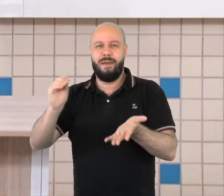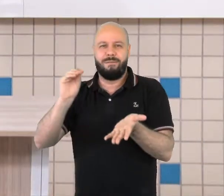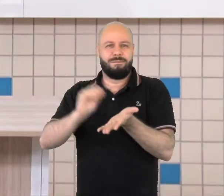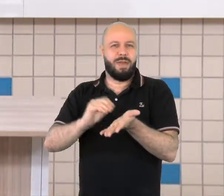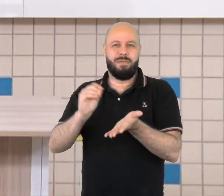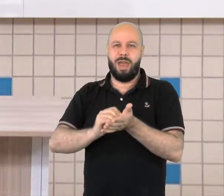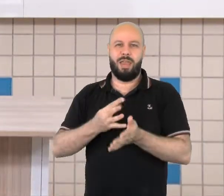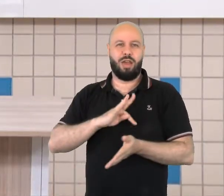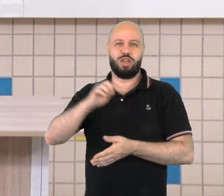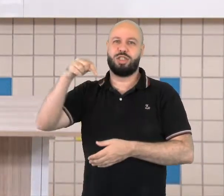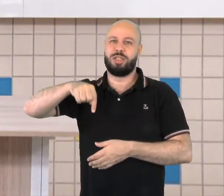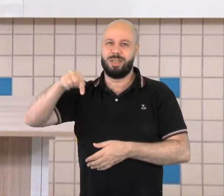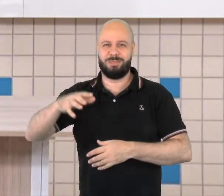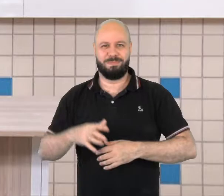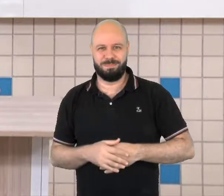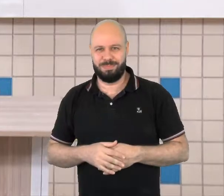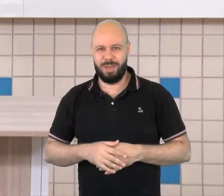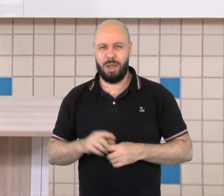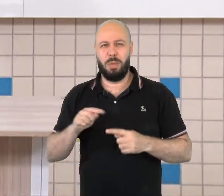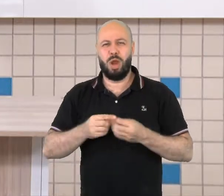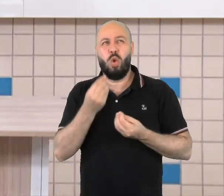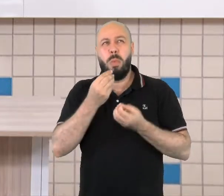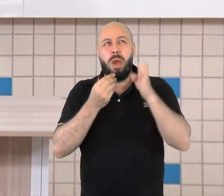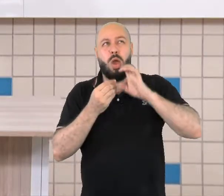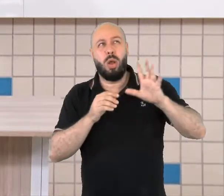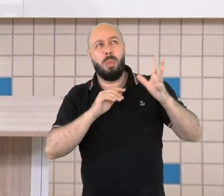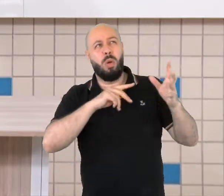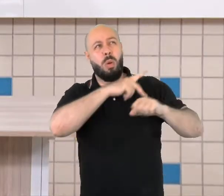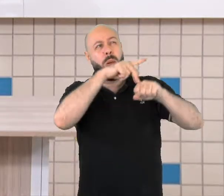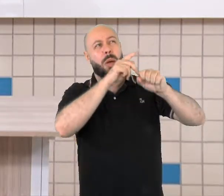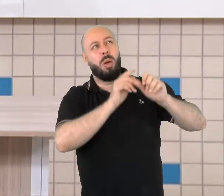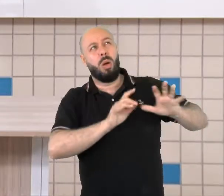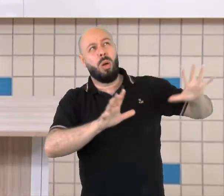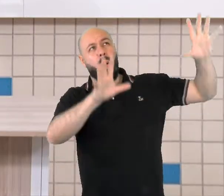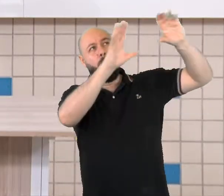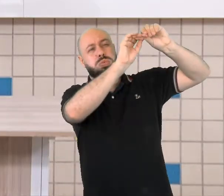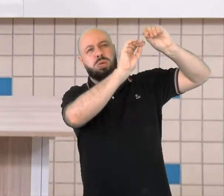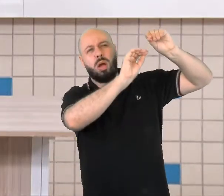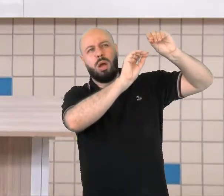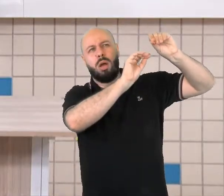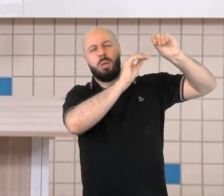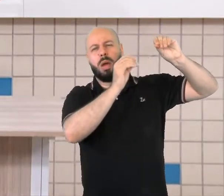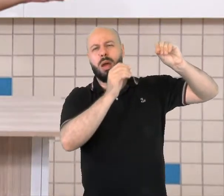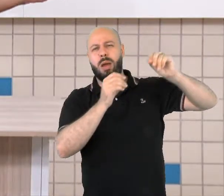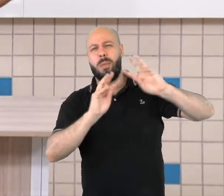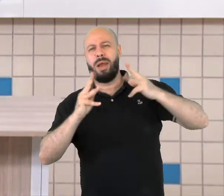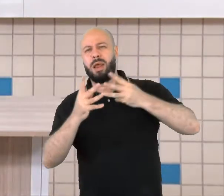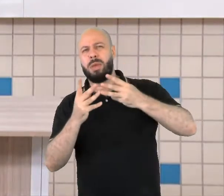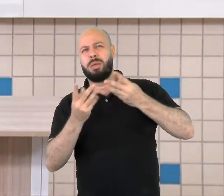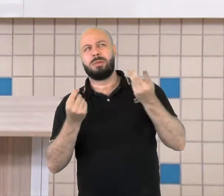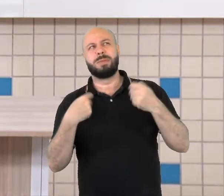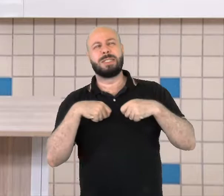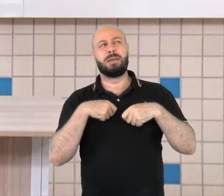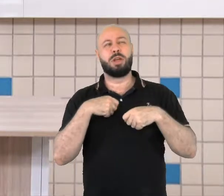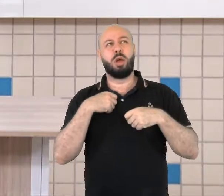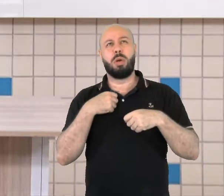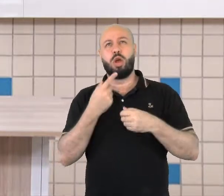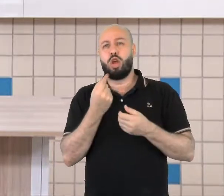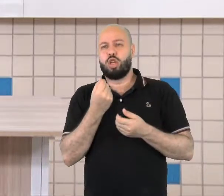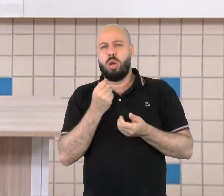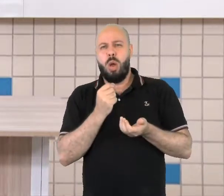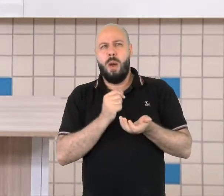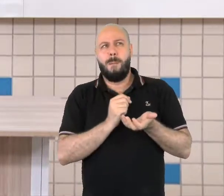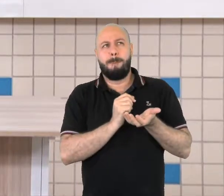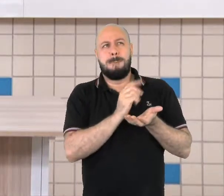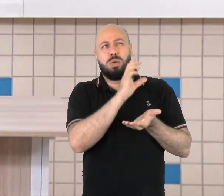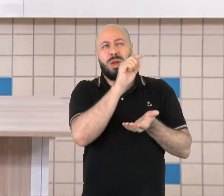usa. Porque como que a Europa ia arrumar matéria-prima para acumular aquele